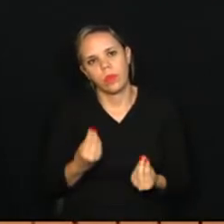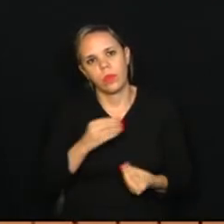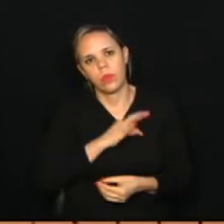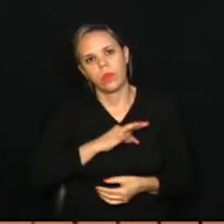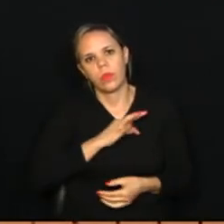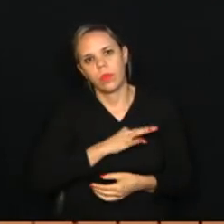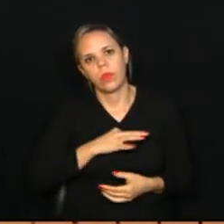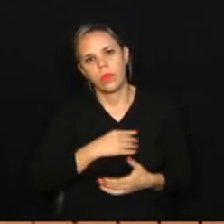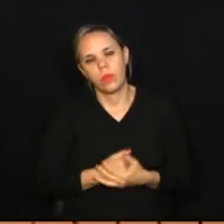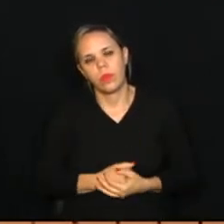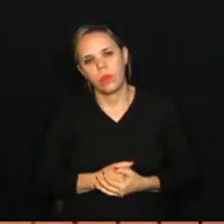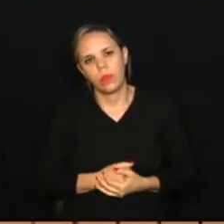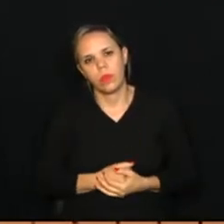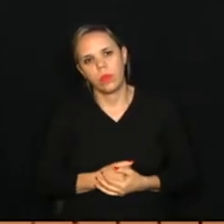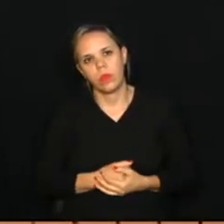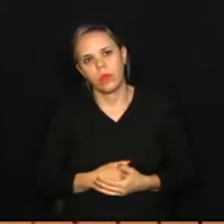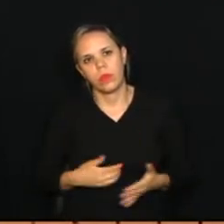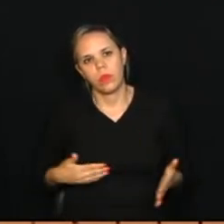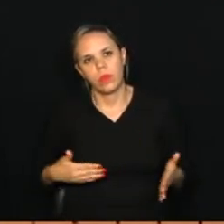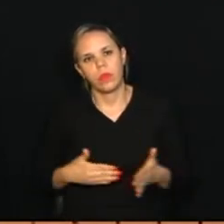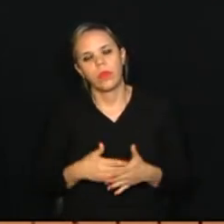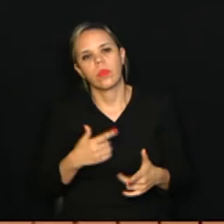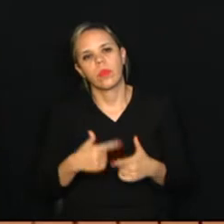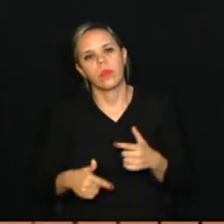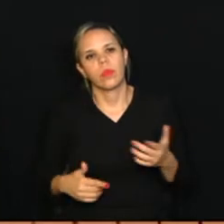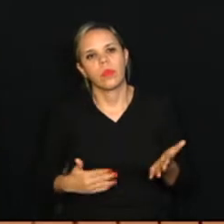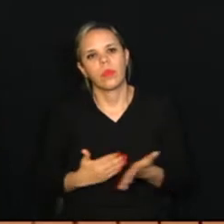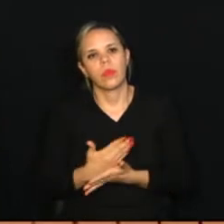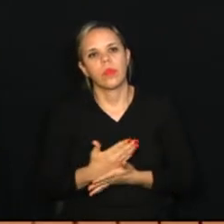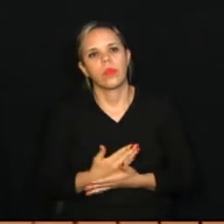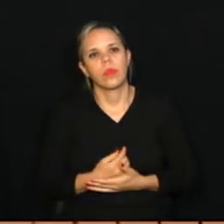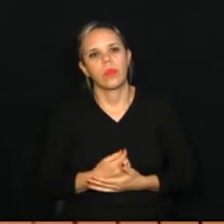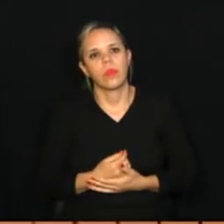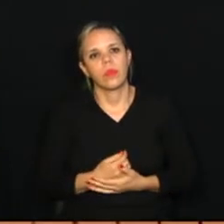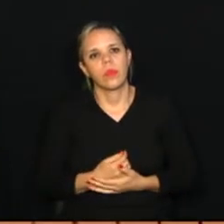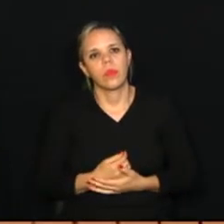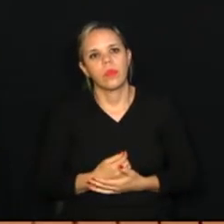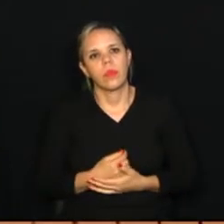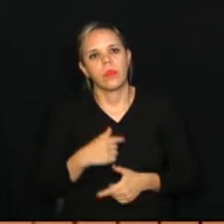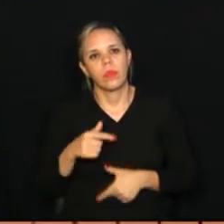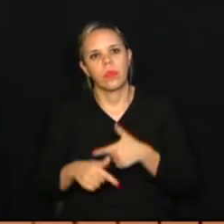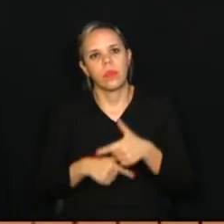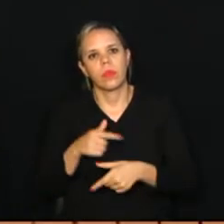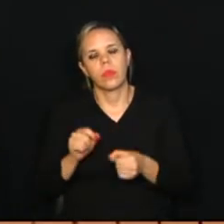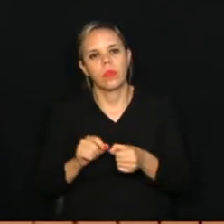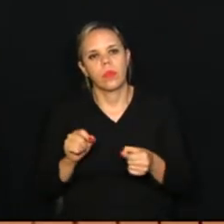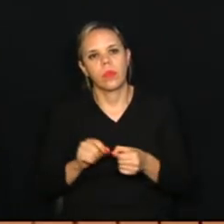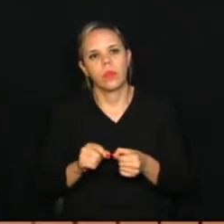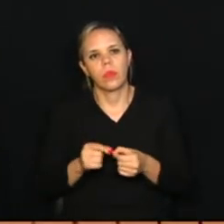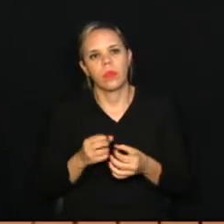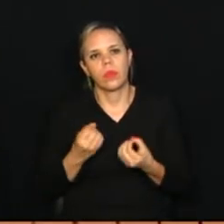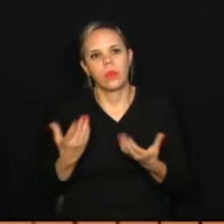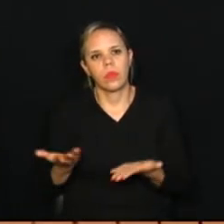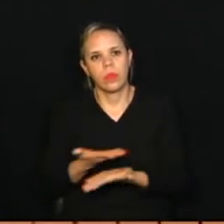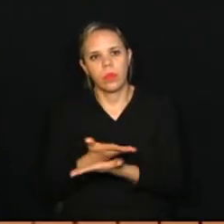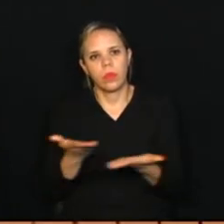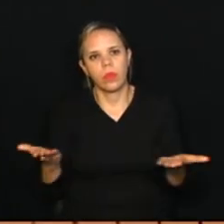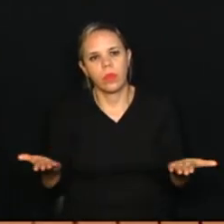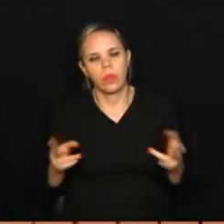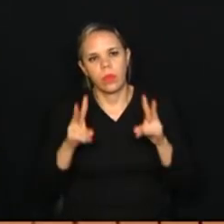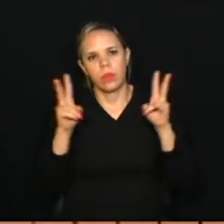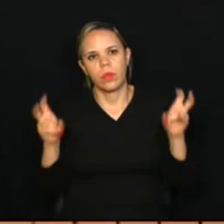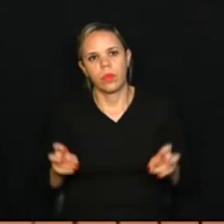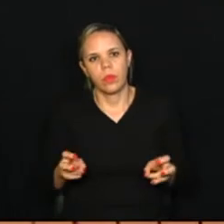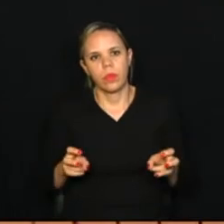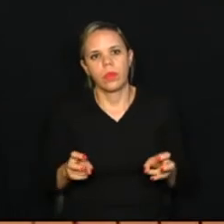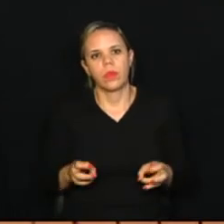técnicos. E isso trava todo o processo de aprovação. Então, esse trabalho que foi muito bem feito por vocês em relação ao